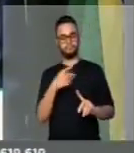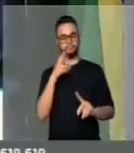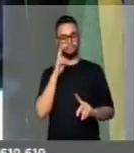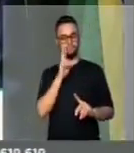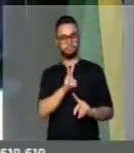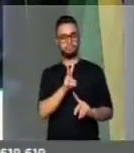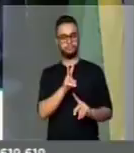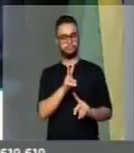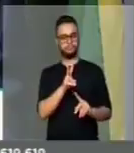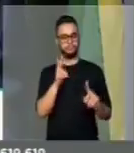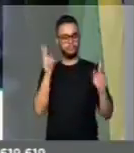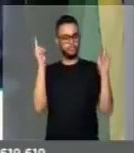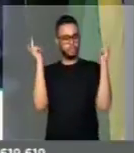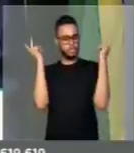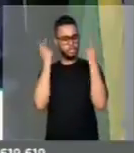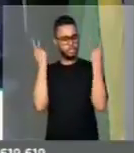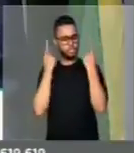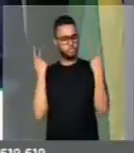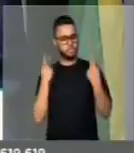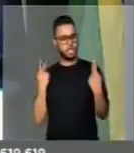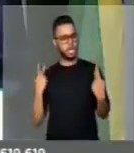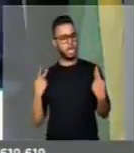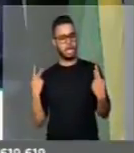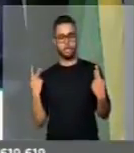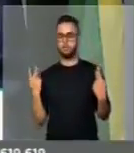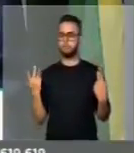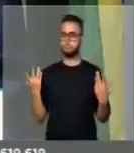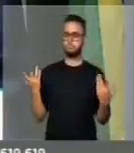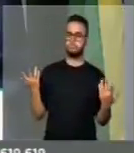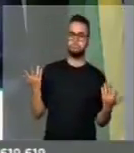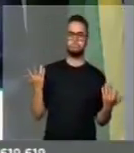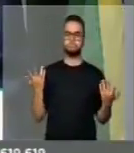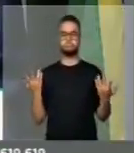desespero de alguns